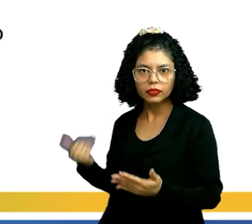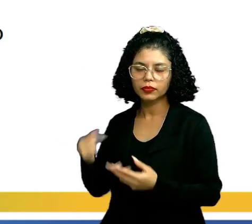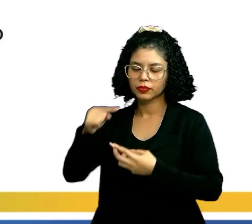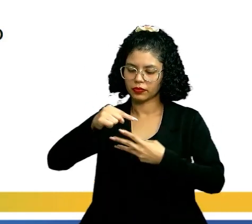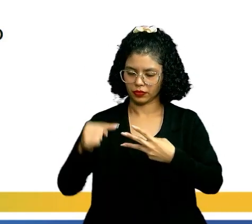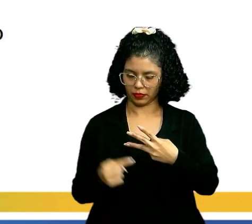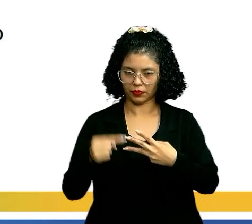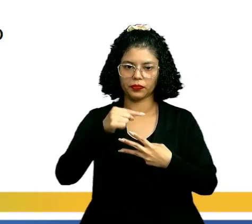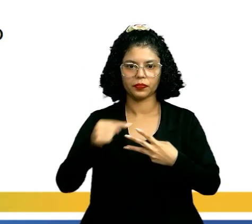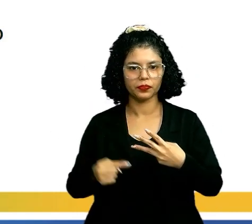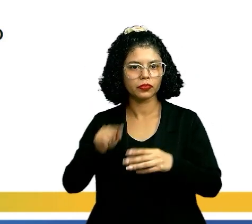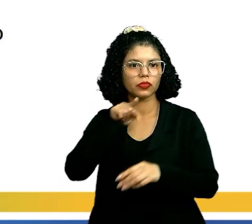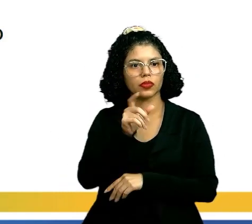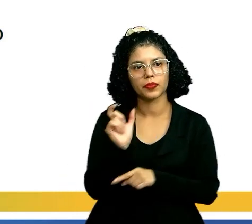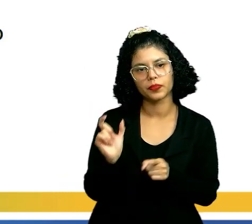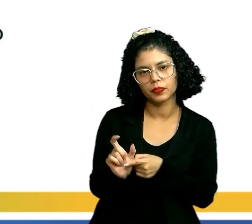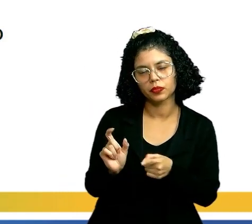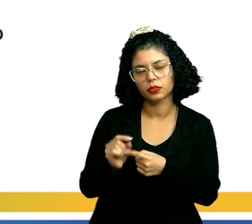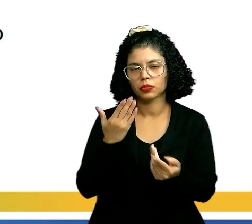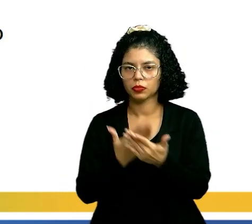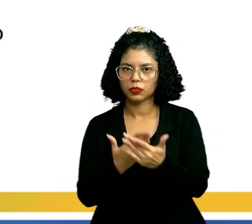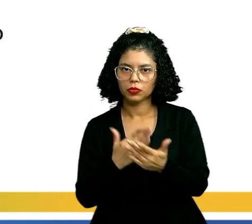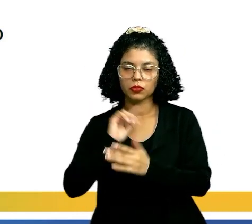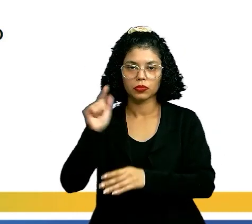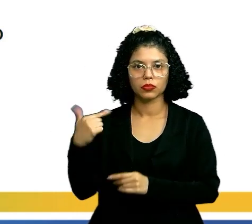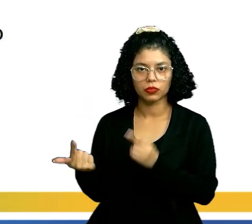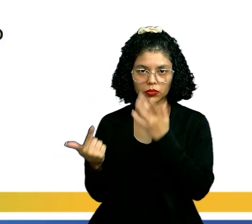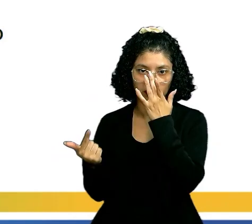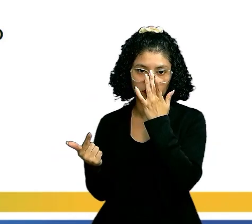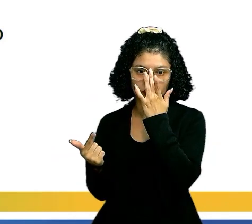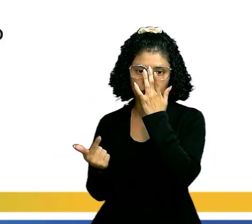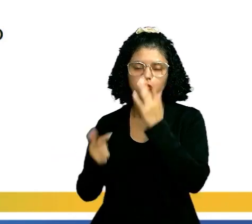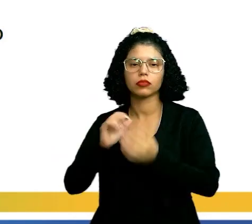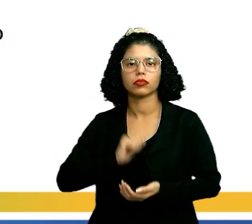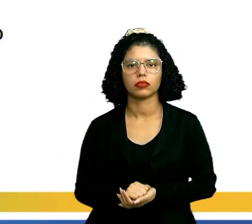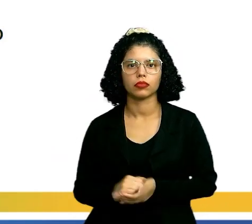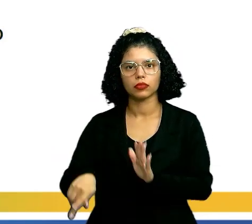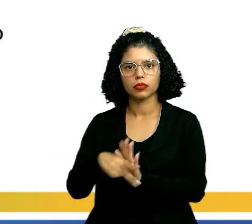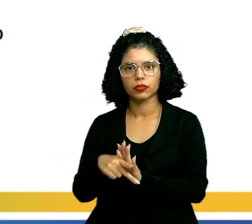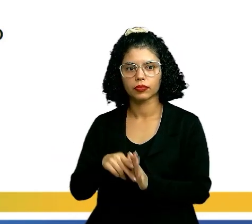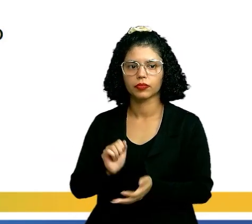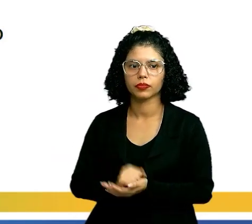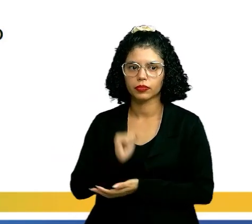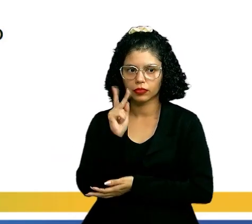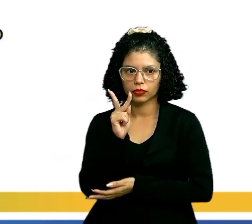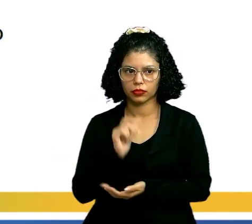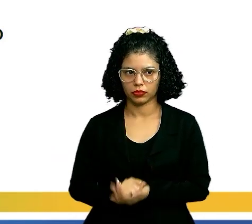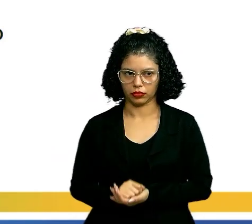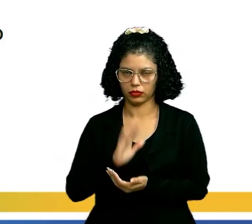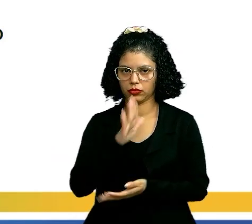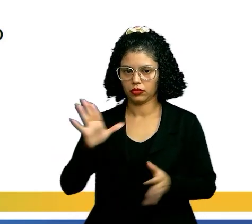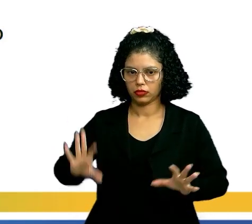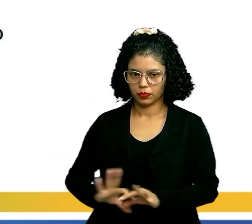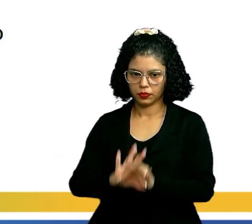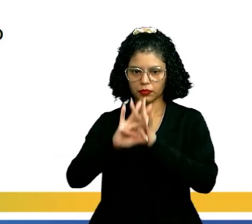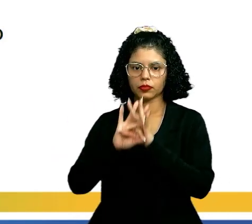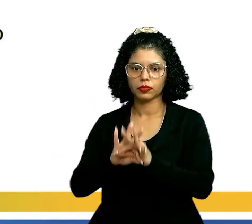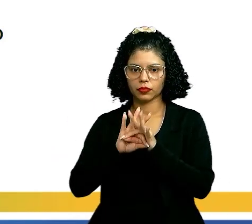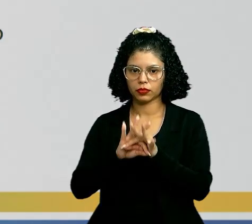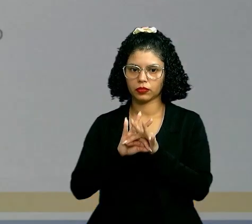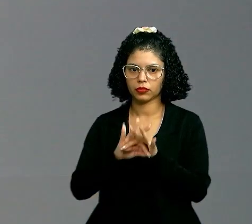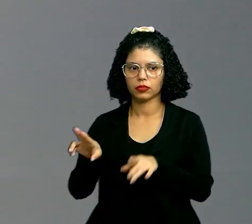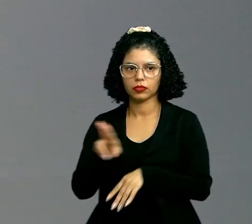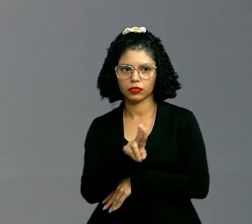3 palavrinhas que vocês estudam em um outro componente curricular, correto? Então já associa aí